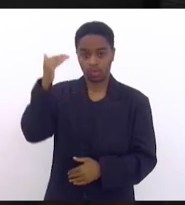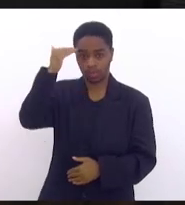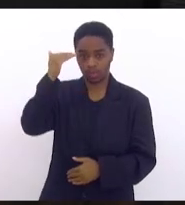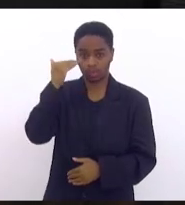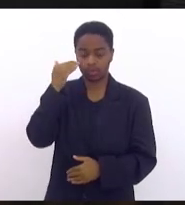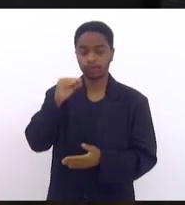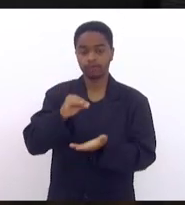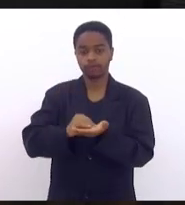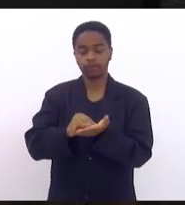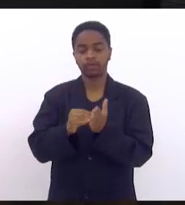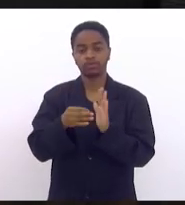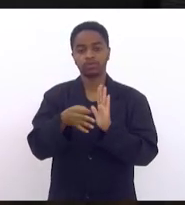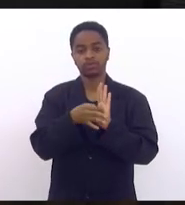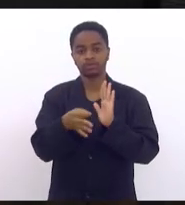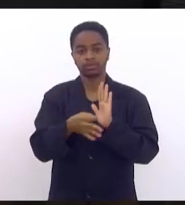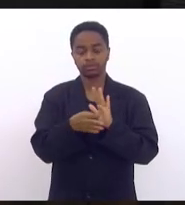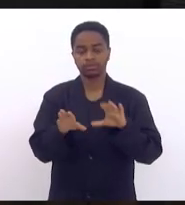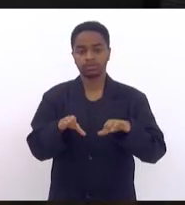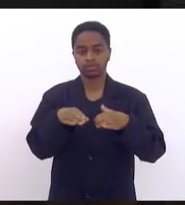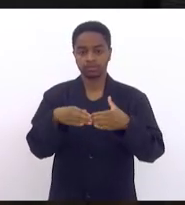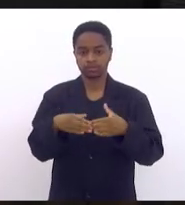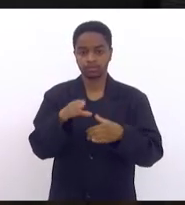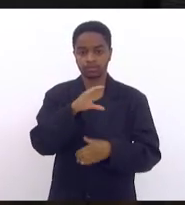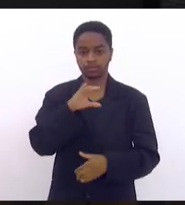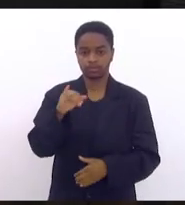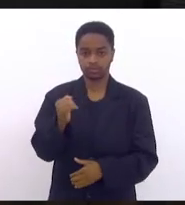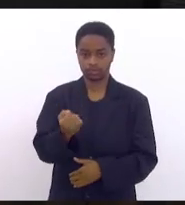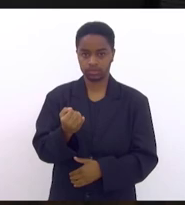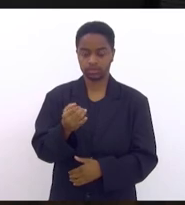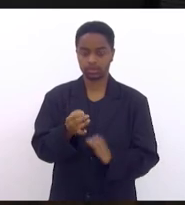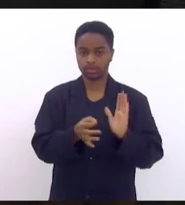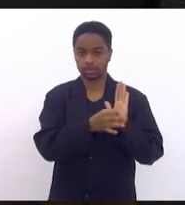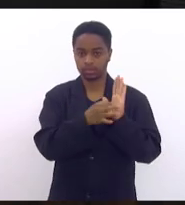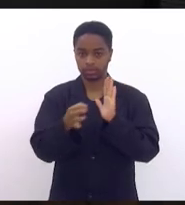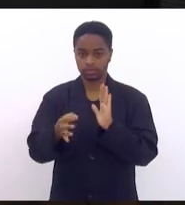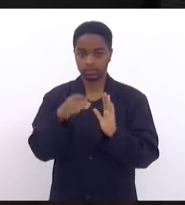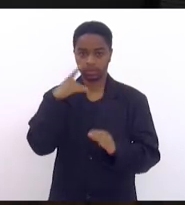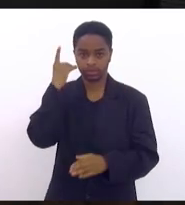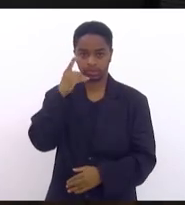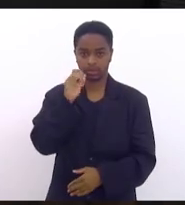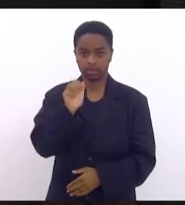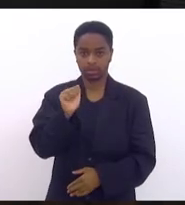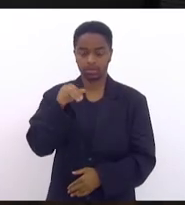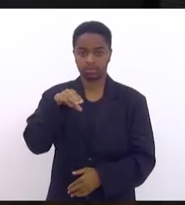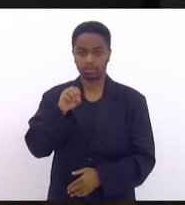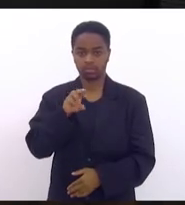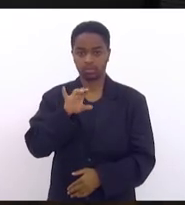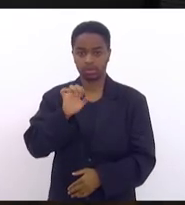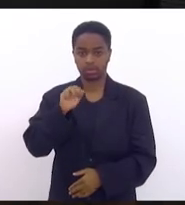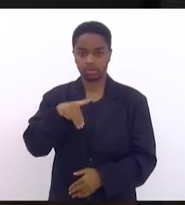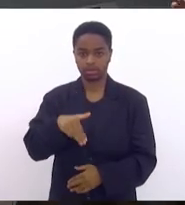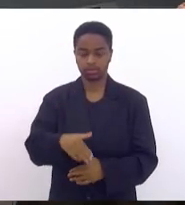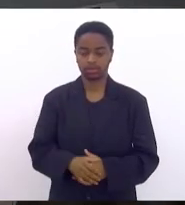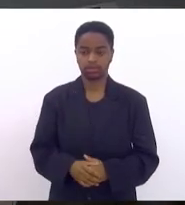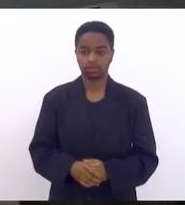da Comissão de Constituição e Justiça. Para emitir o parecer, deputado Rodrigo Amorim.